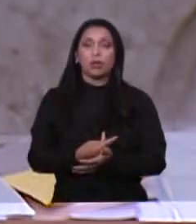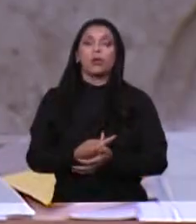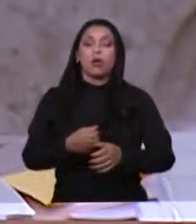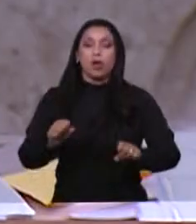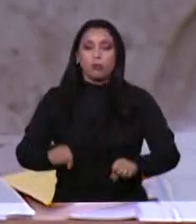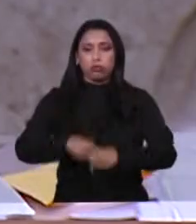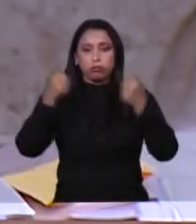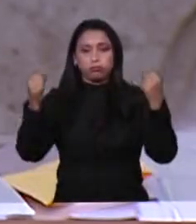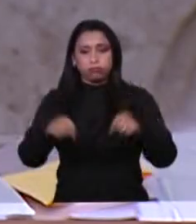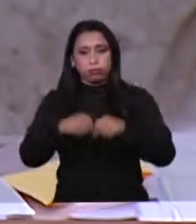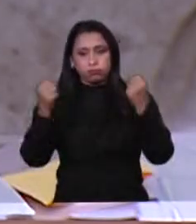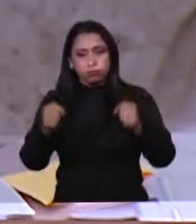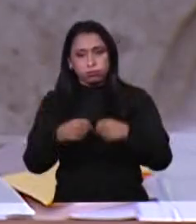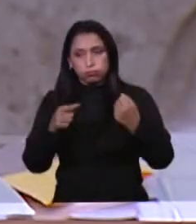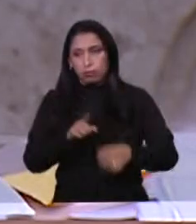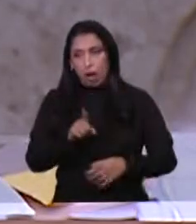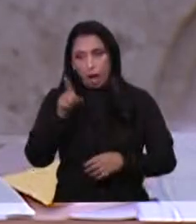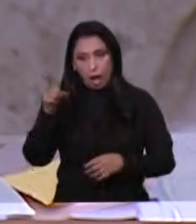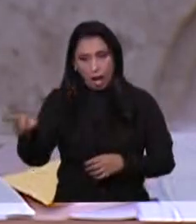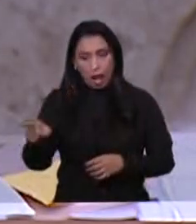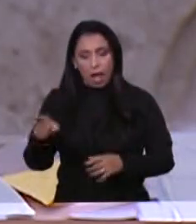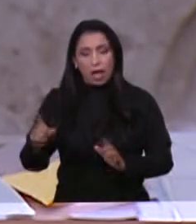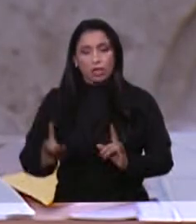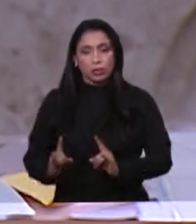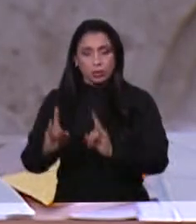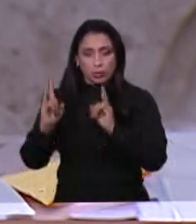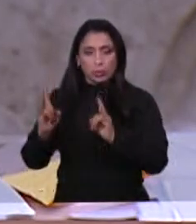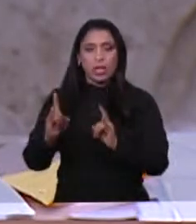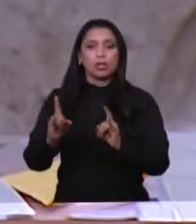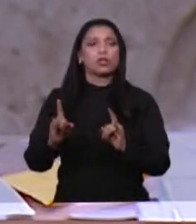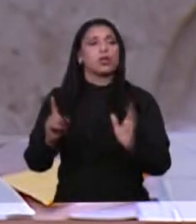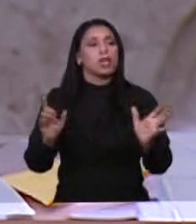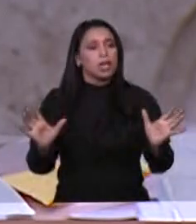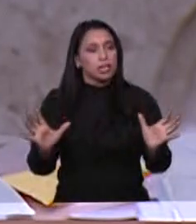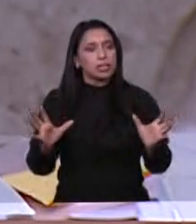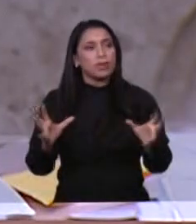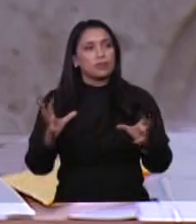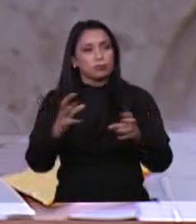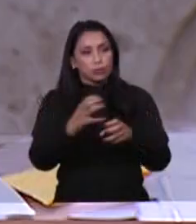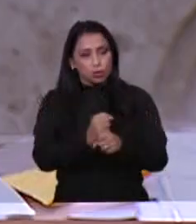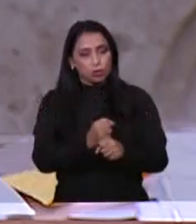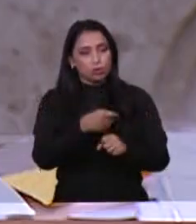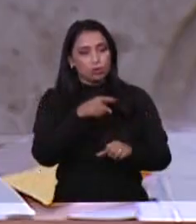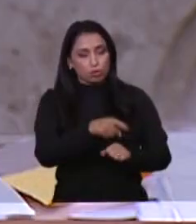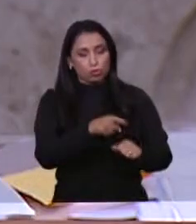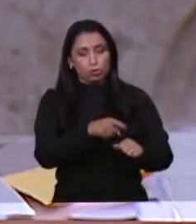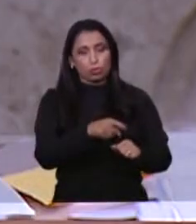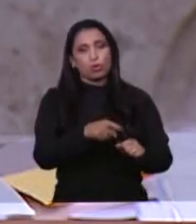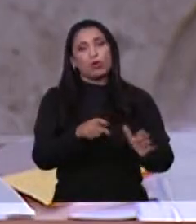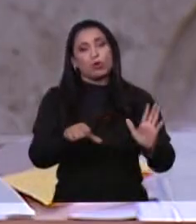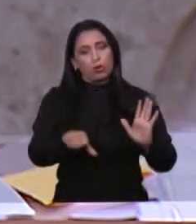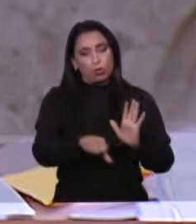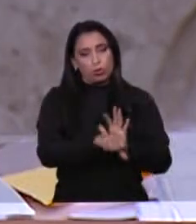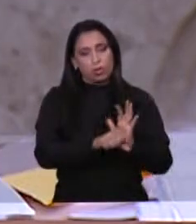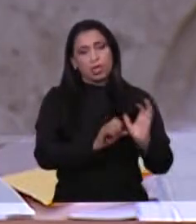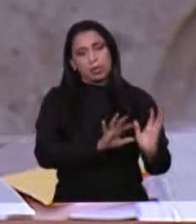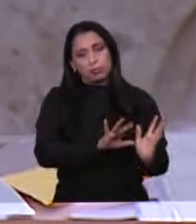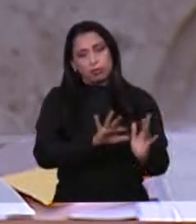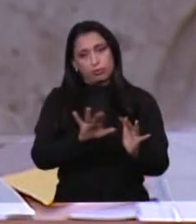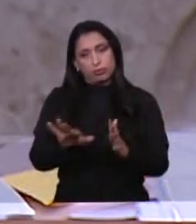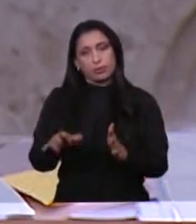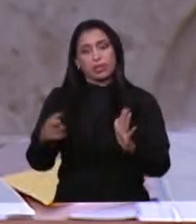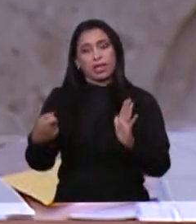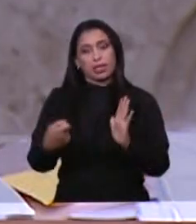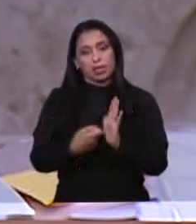as suas instalações, conflui com a associação criminosa multitudinária descrita na denúncia e com